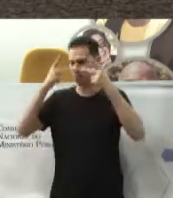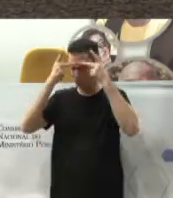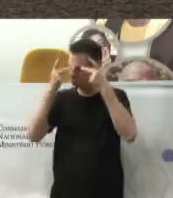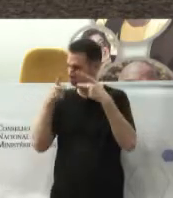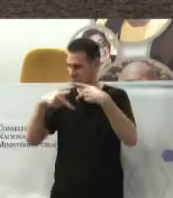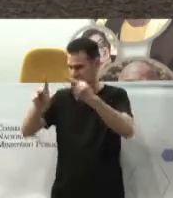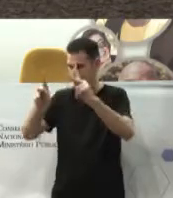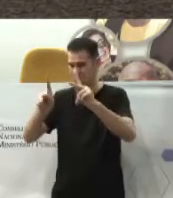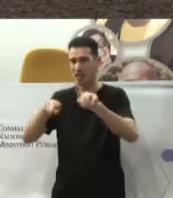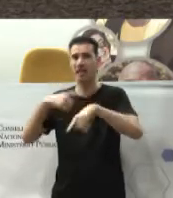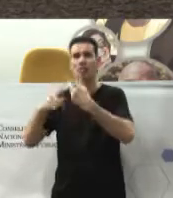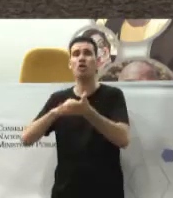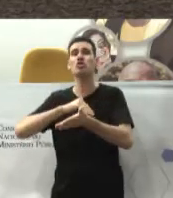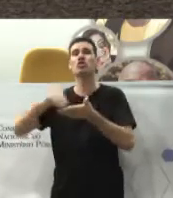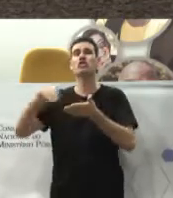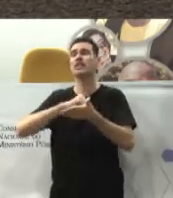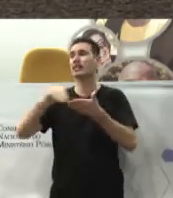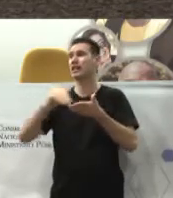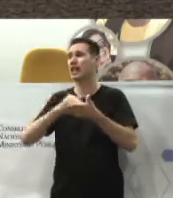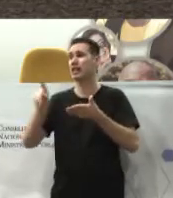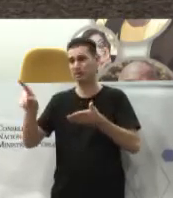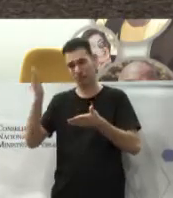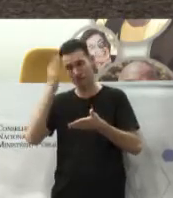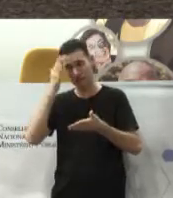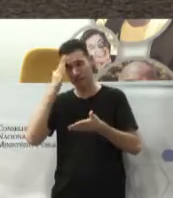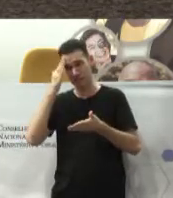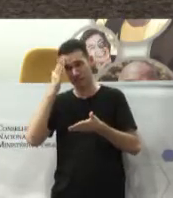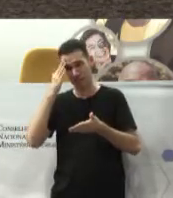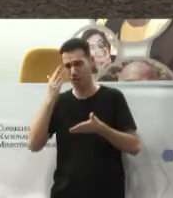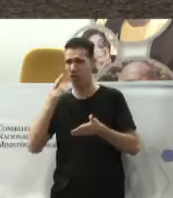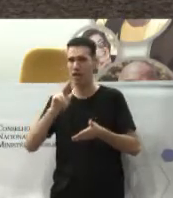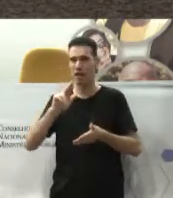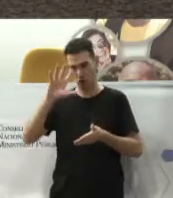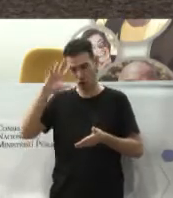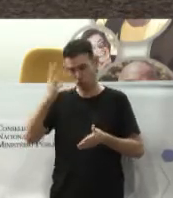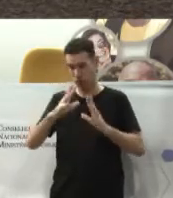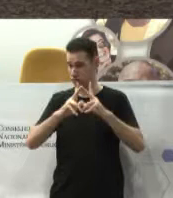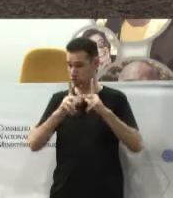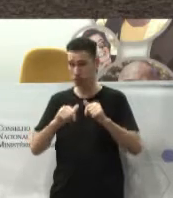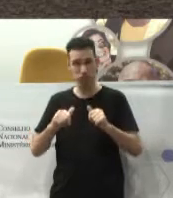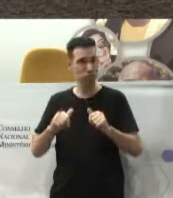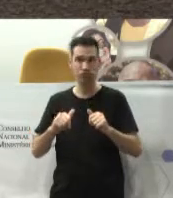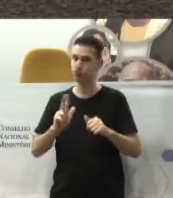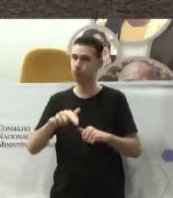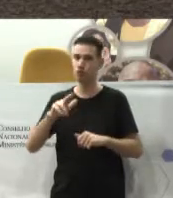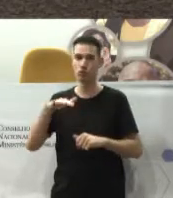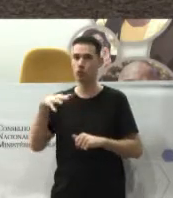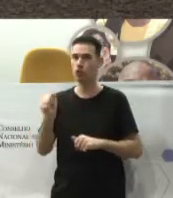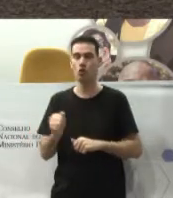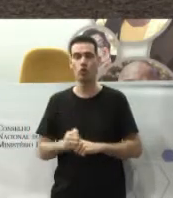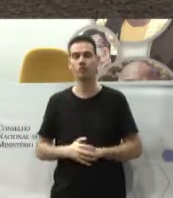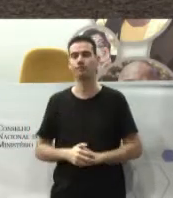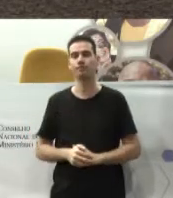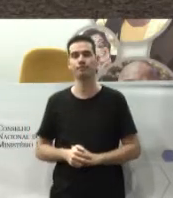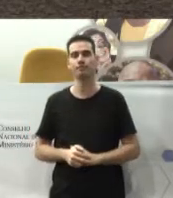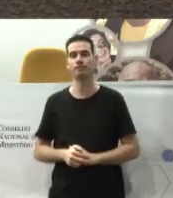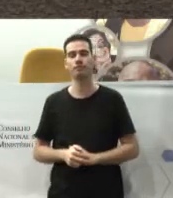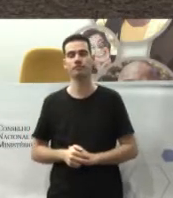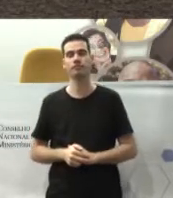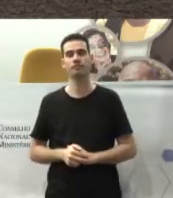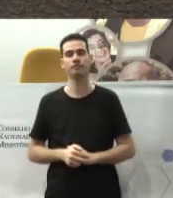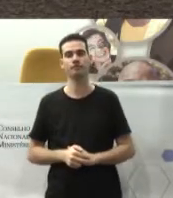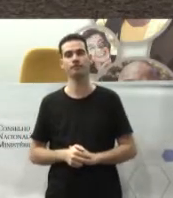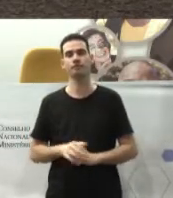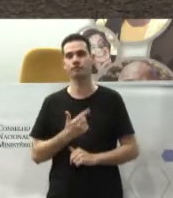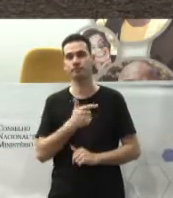E aí o secretário, que não vai me deixar mentir, que essa resolução nunca chega. Não há essa tal compensação, pelo menos não há no montante